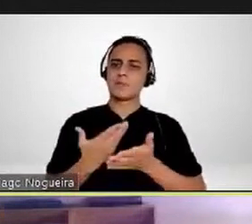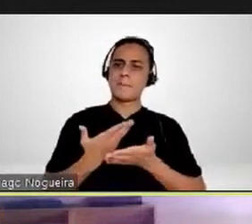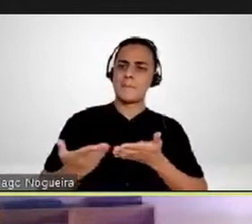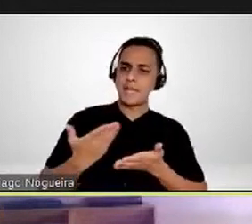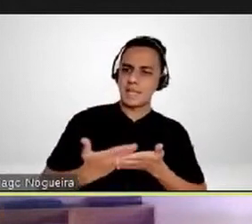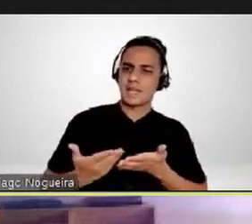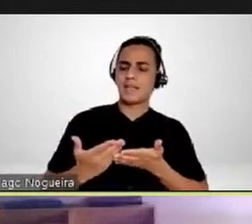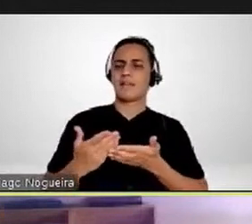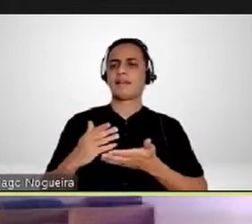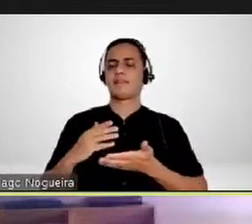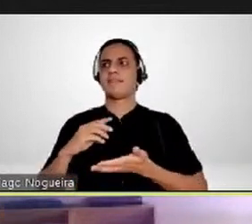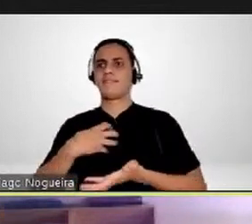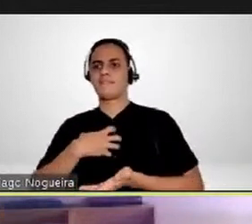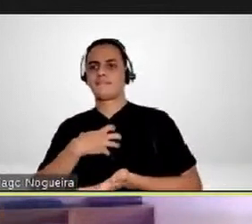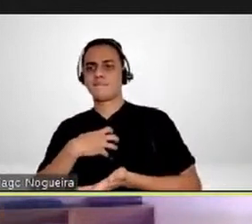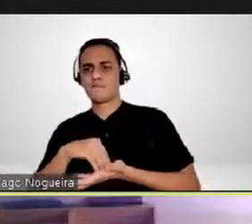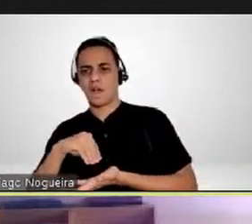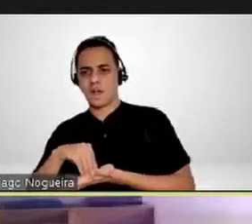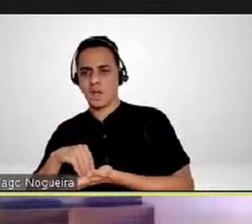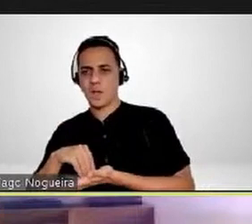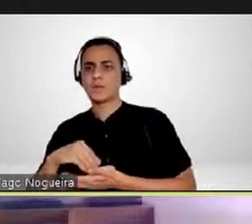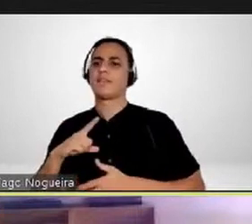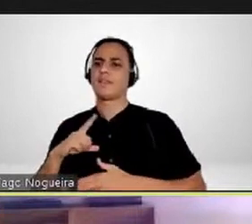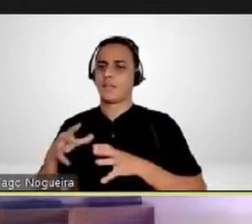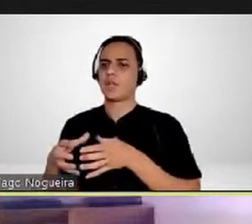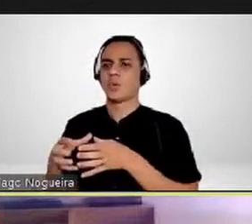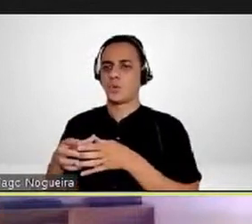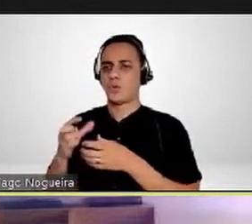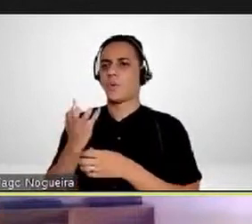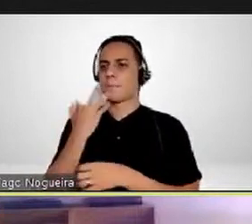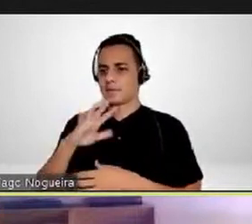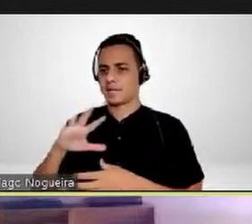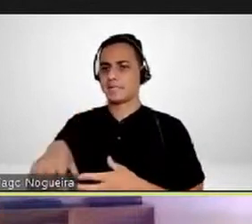conjunto de crianças também que está nessa categoria.